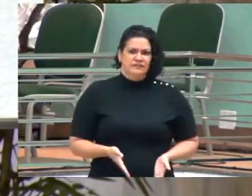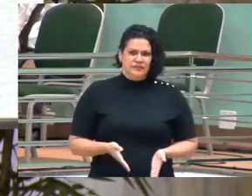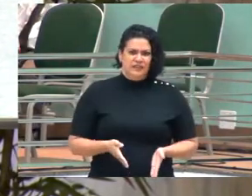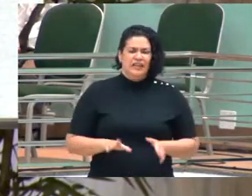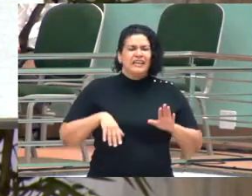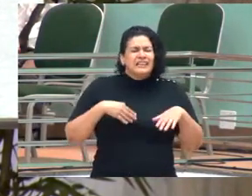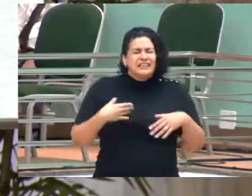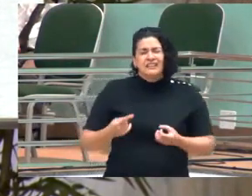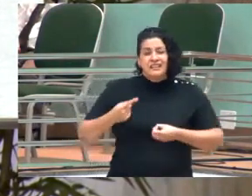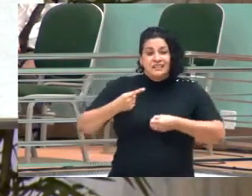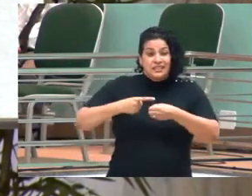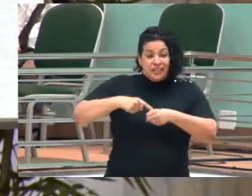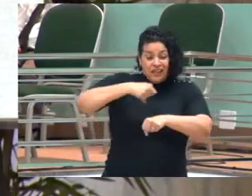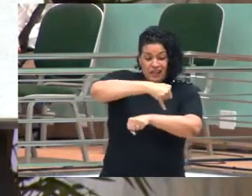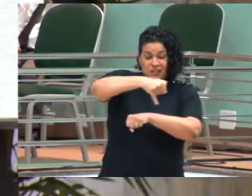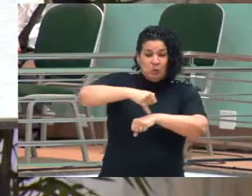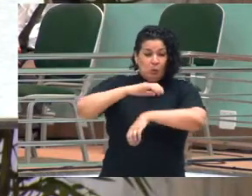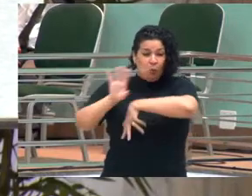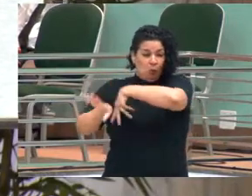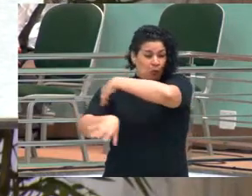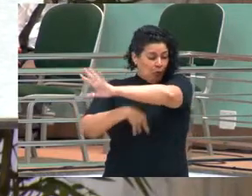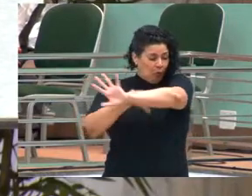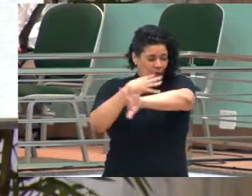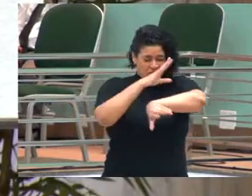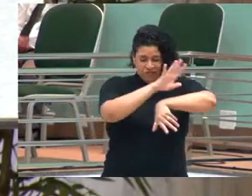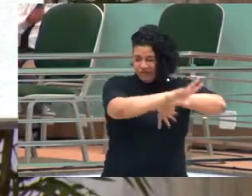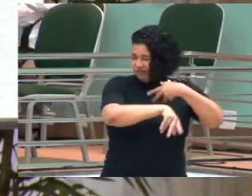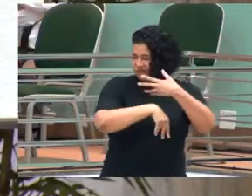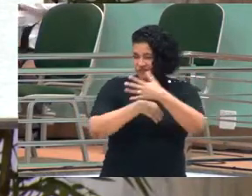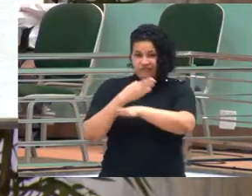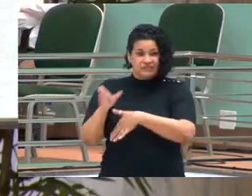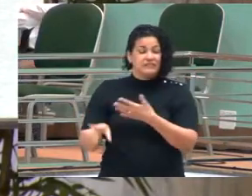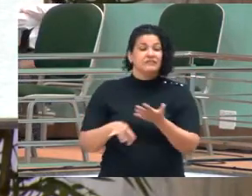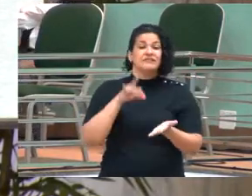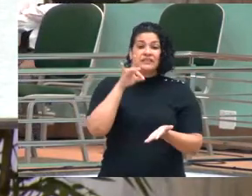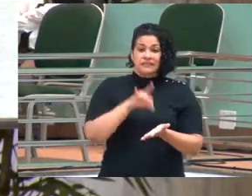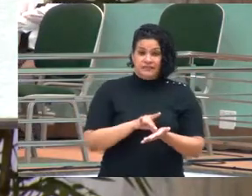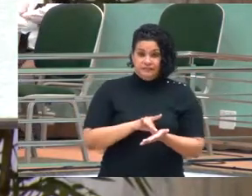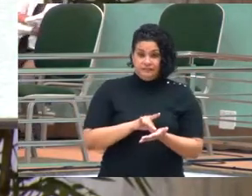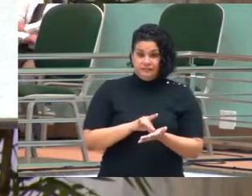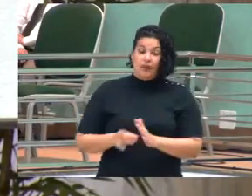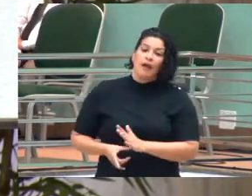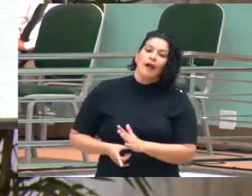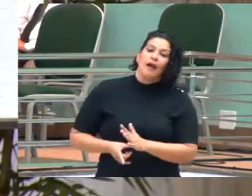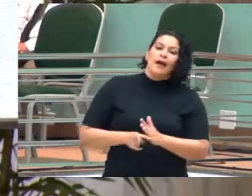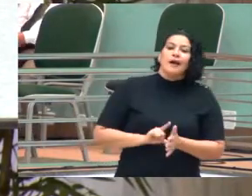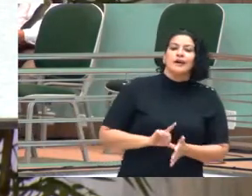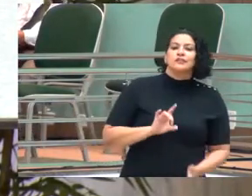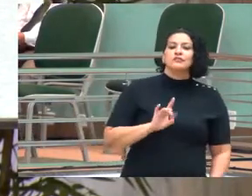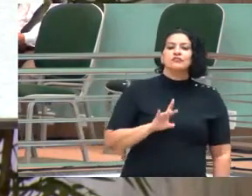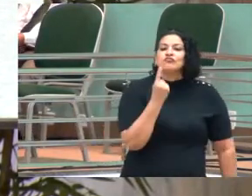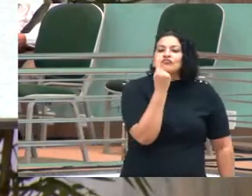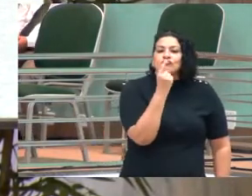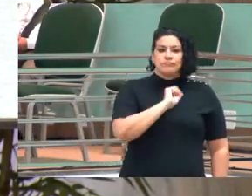Os sacerdotes, que deveria haver apenas um sumo sacerdote, já havia cerca de 28.